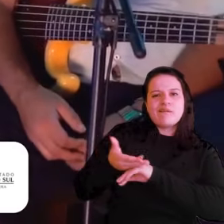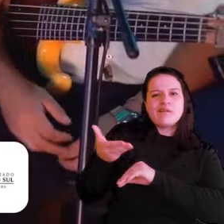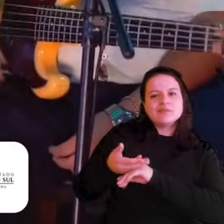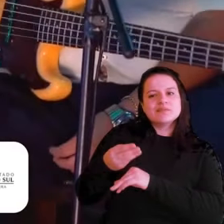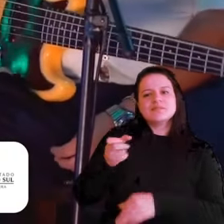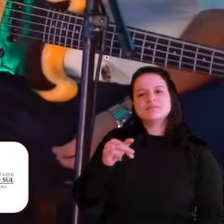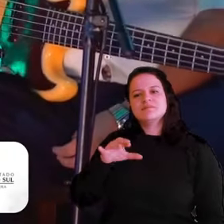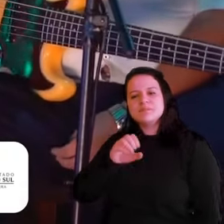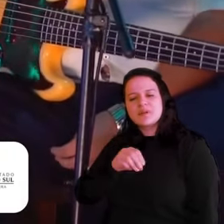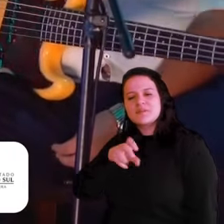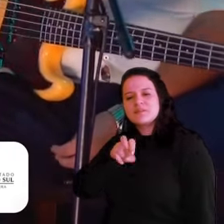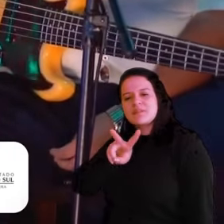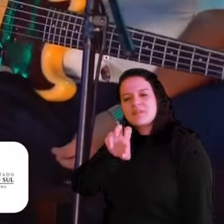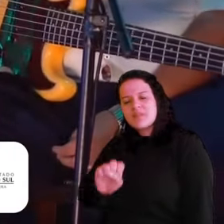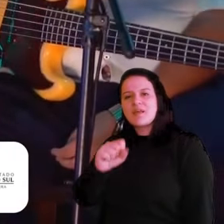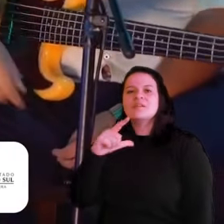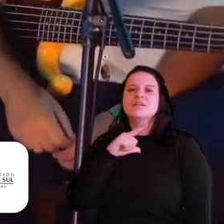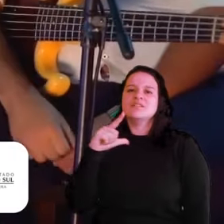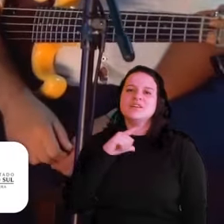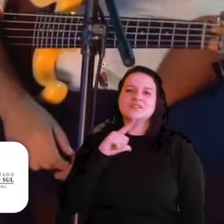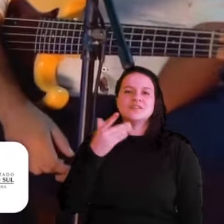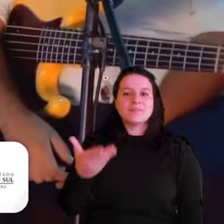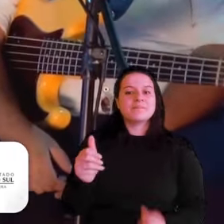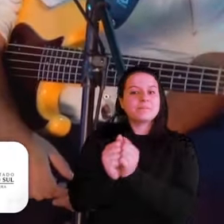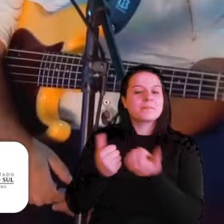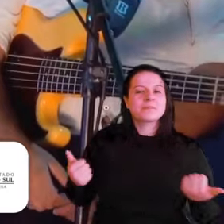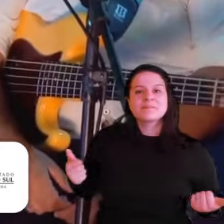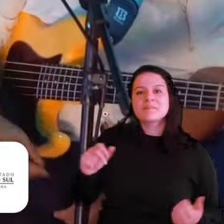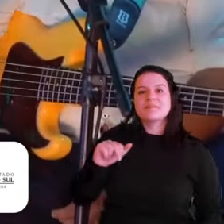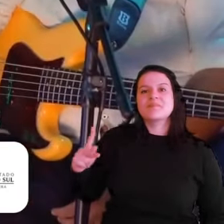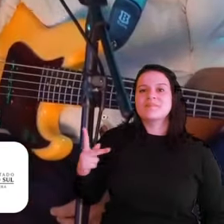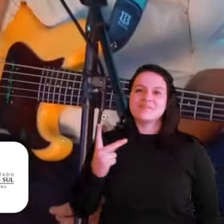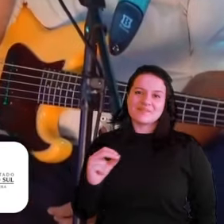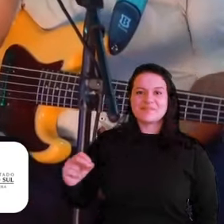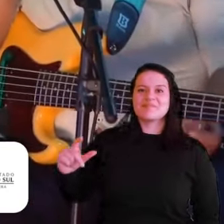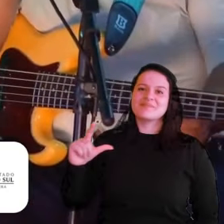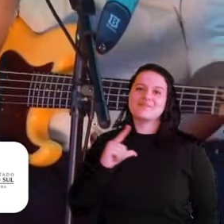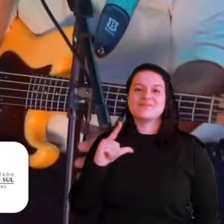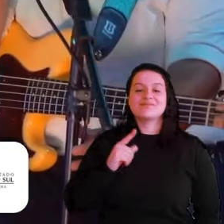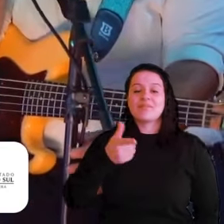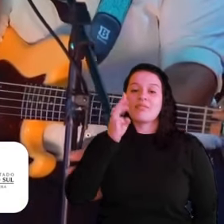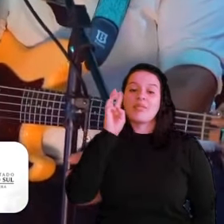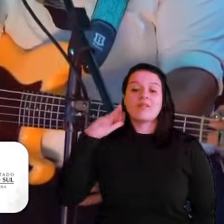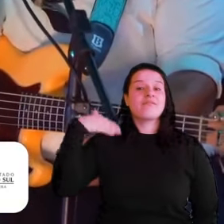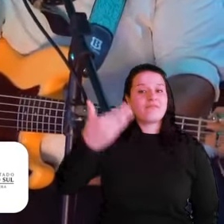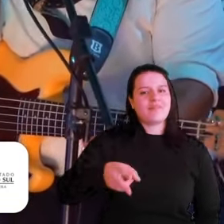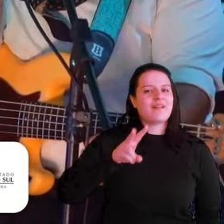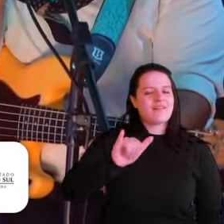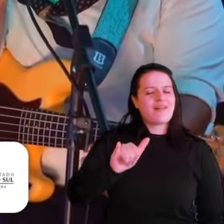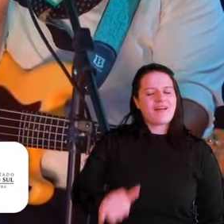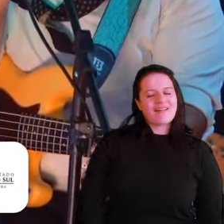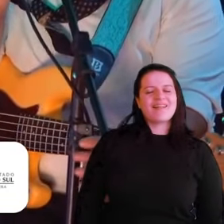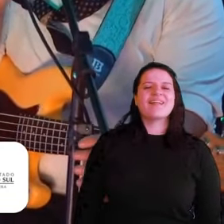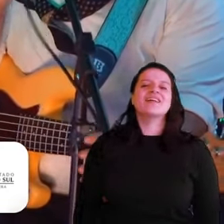aí, né? Nosso amigo Márcio Nese, em parceria também com a Zimpão aí, Invita Pão de Alho, estarão nos levando para Balneário Camboriú na